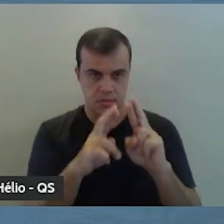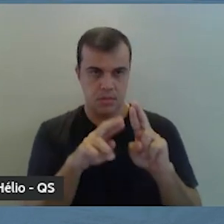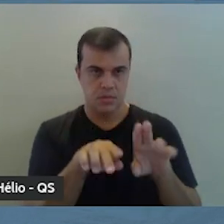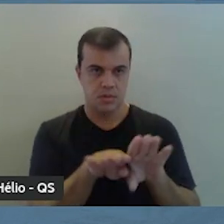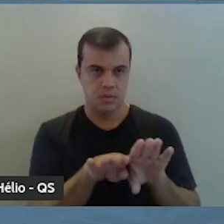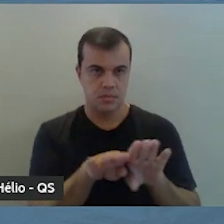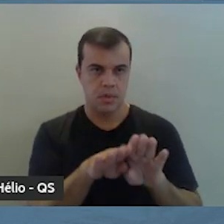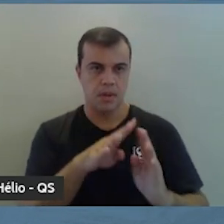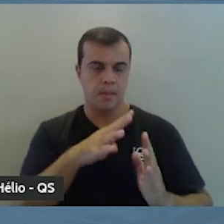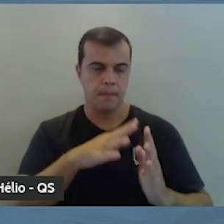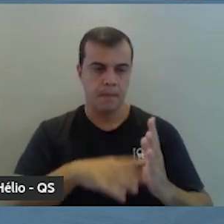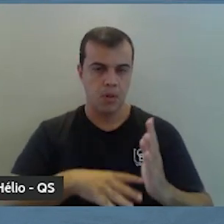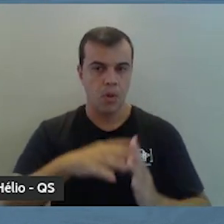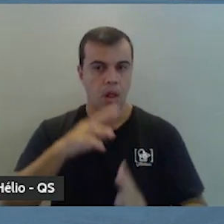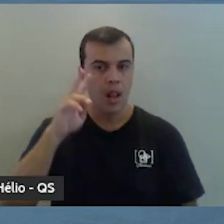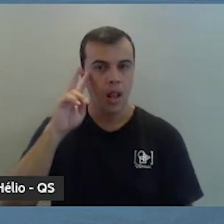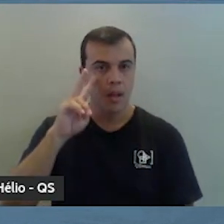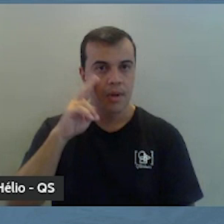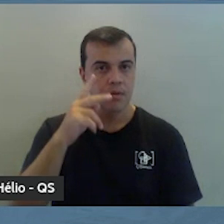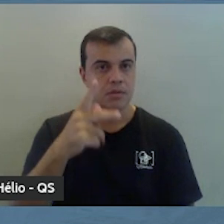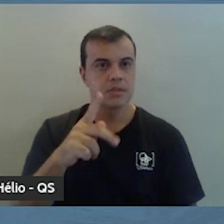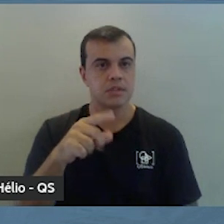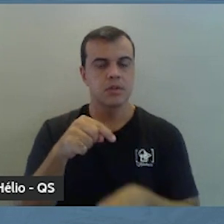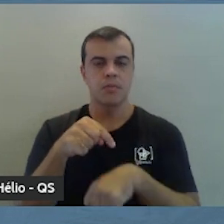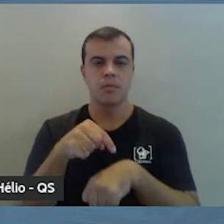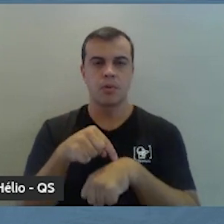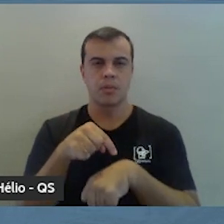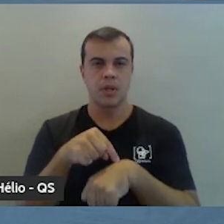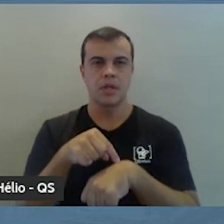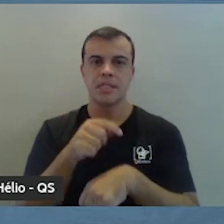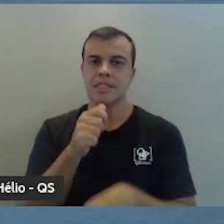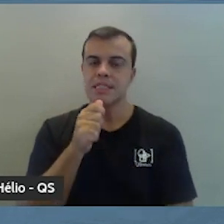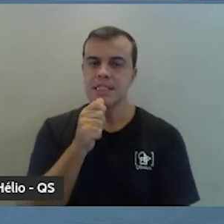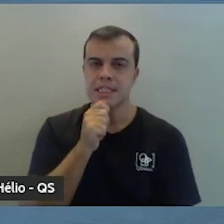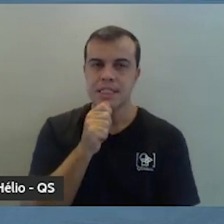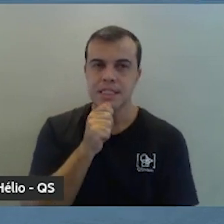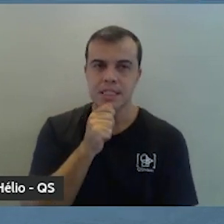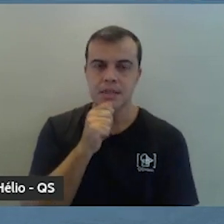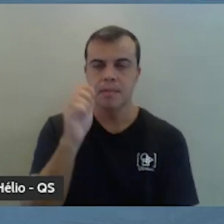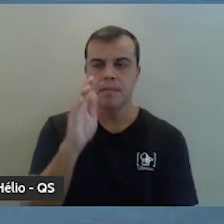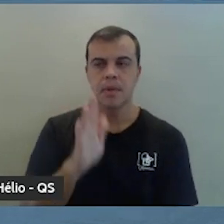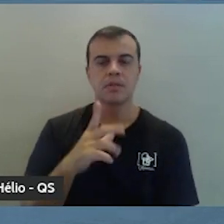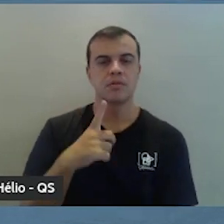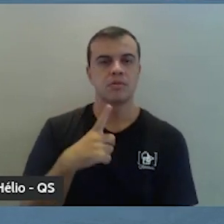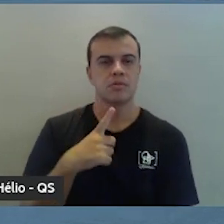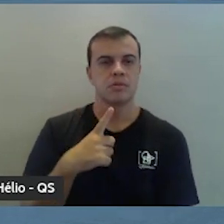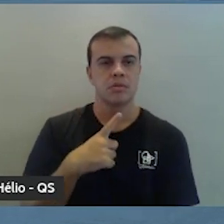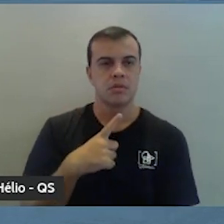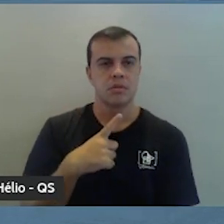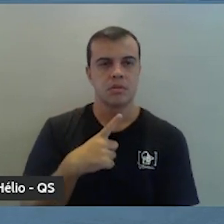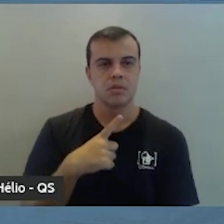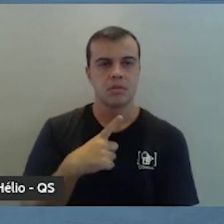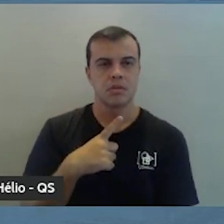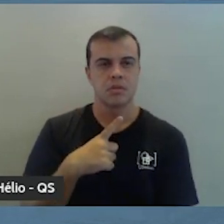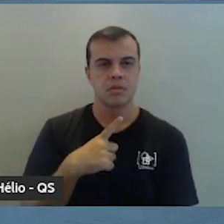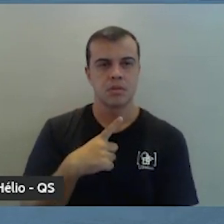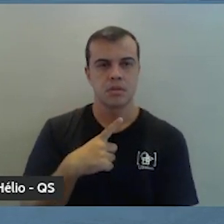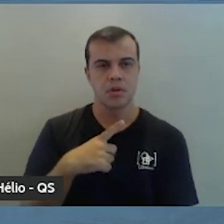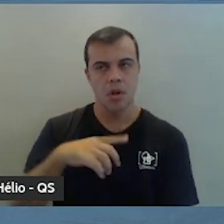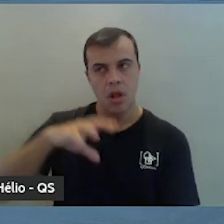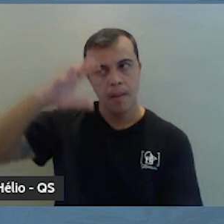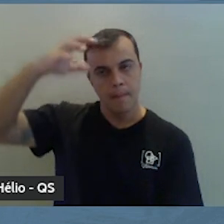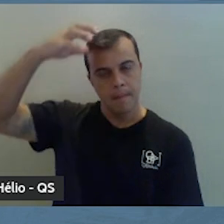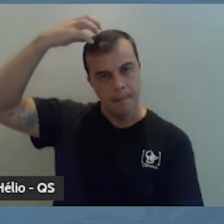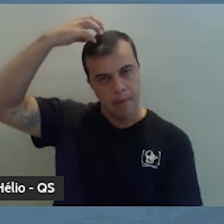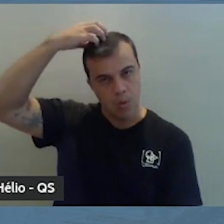pintor. Lembrando que nesse momento ele ainda, o Brasil ainda está no Império, né? Ainda é